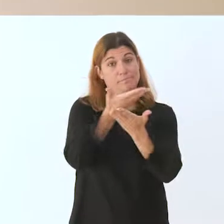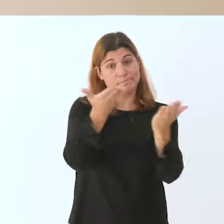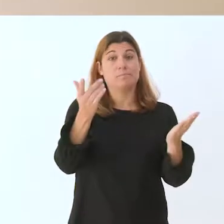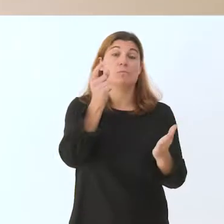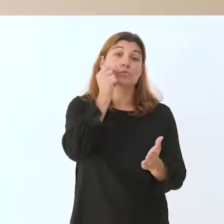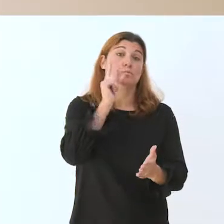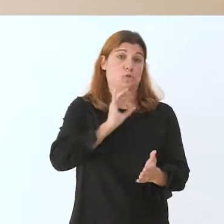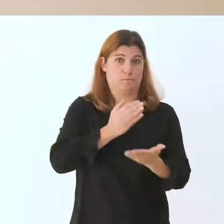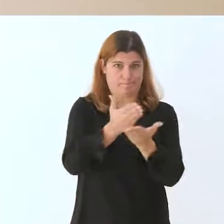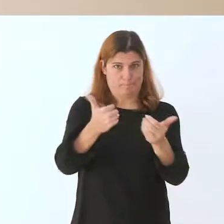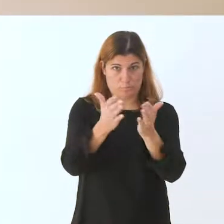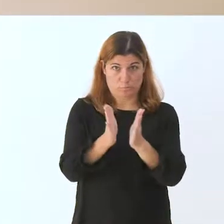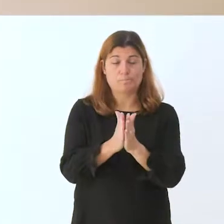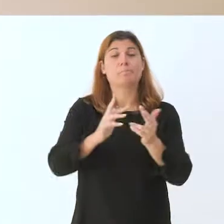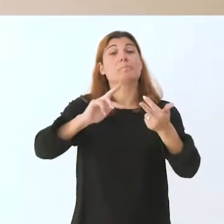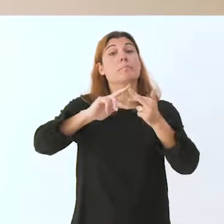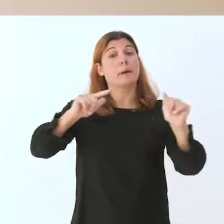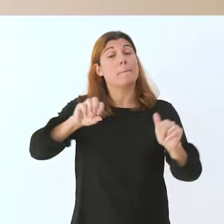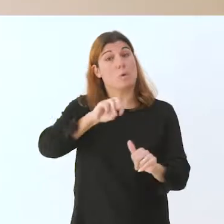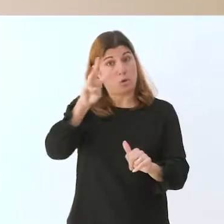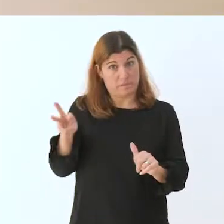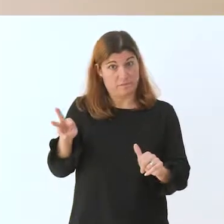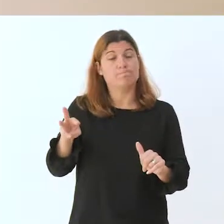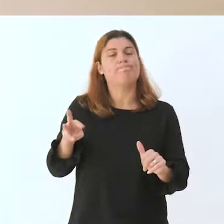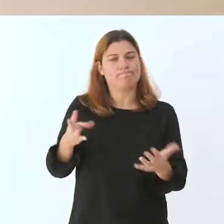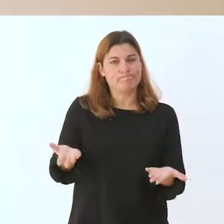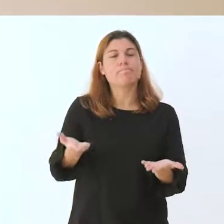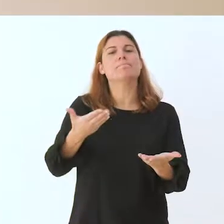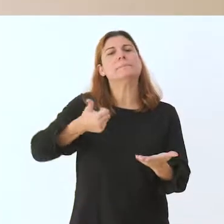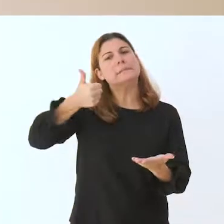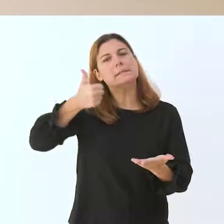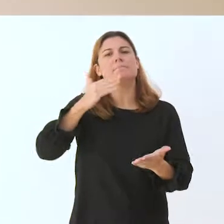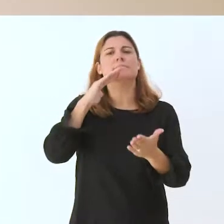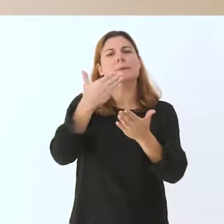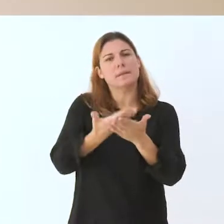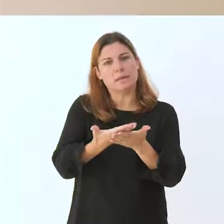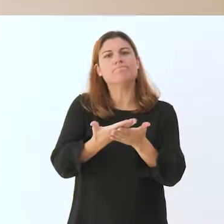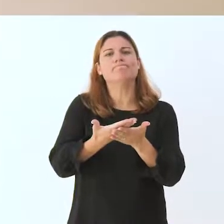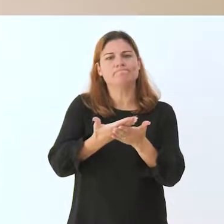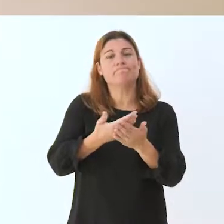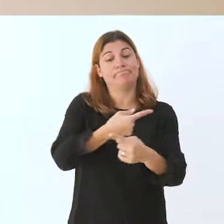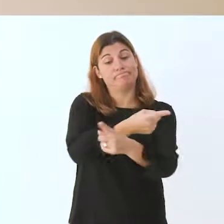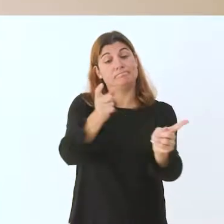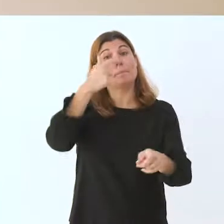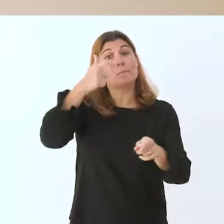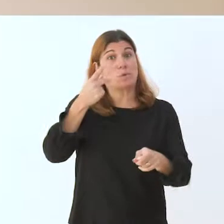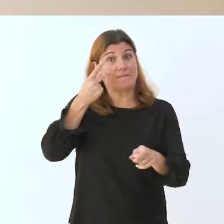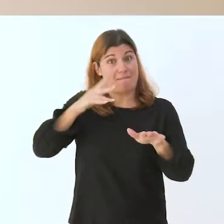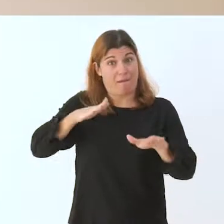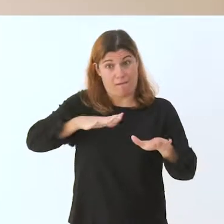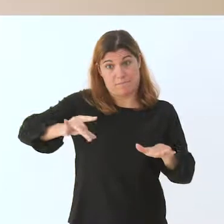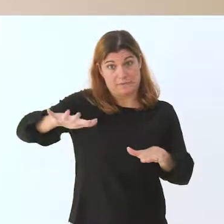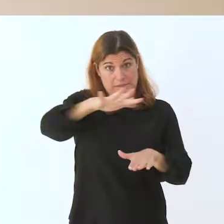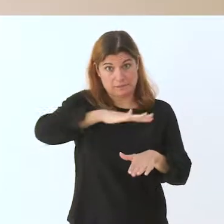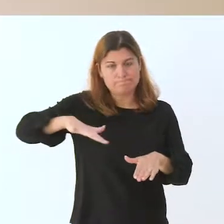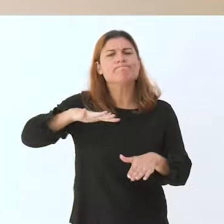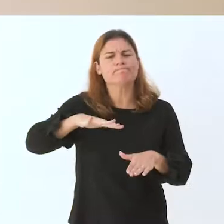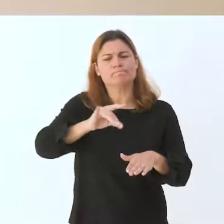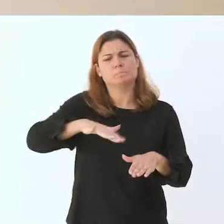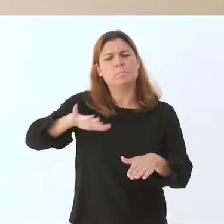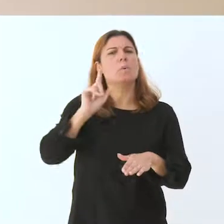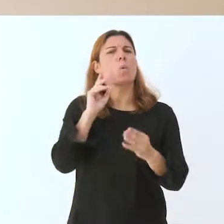Bom dia a todos e a todas. A Câmara Municipal de Odivelas procura proporcionar aos seus munícipes um local